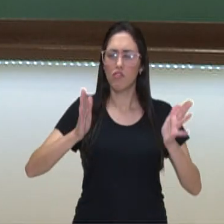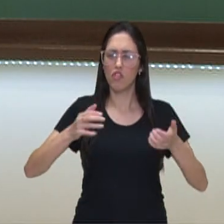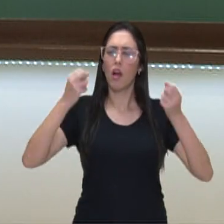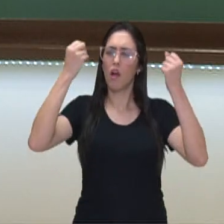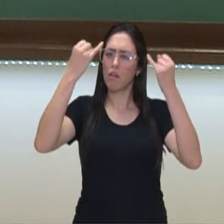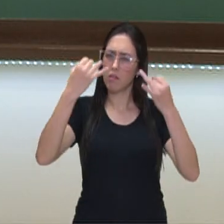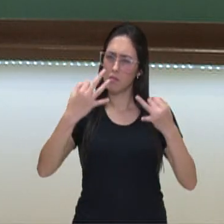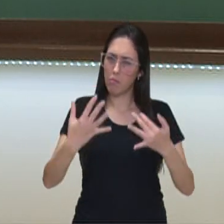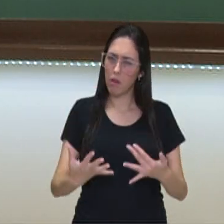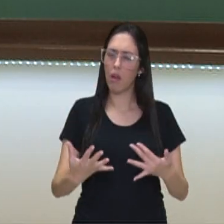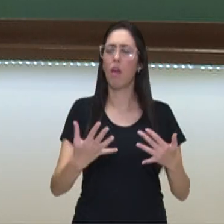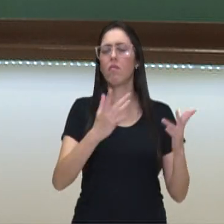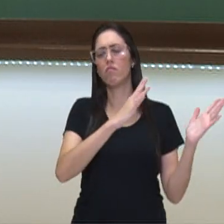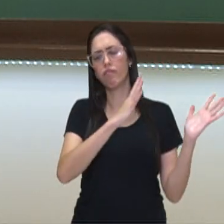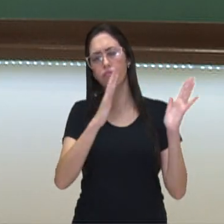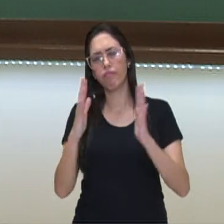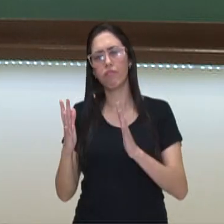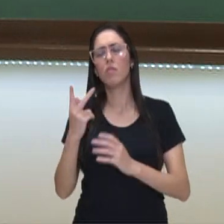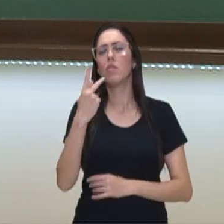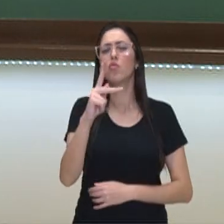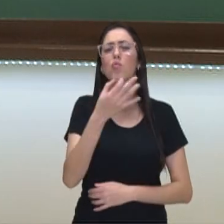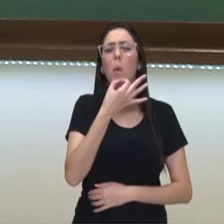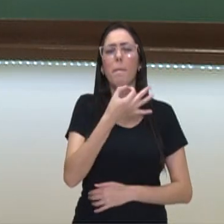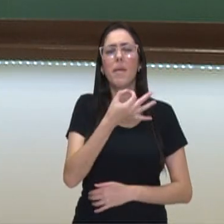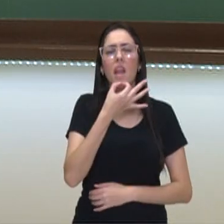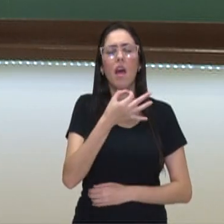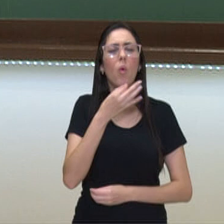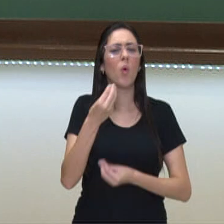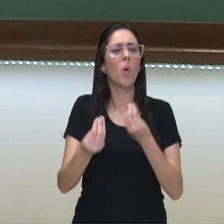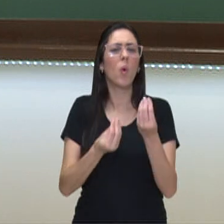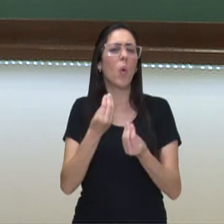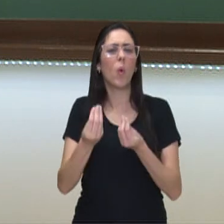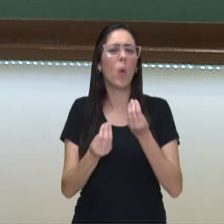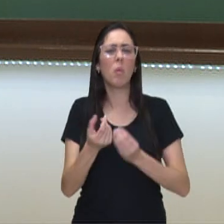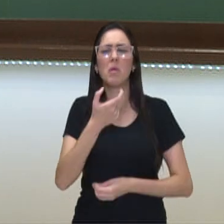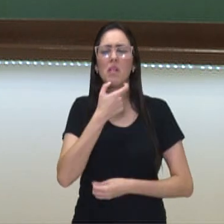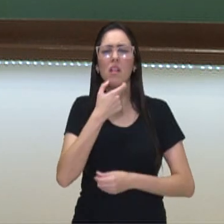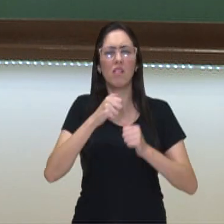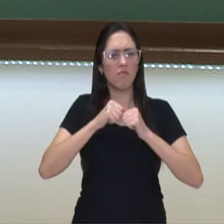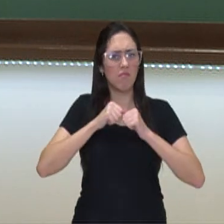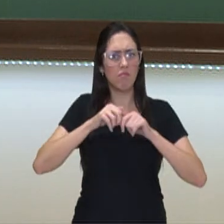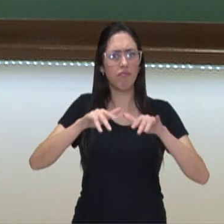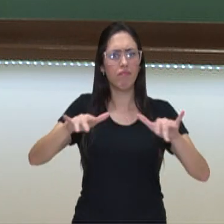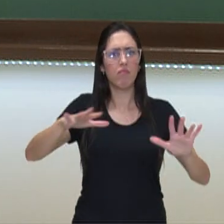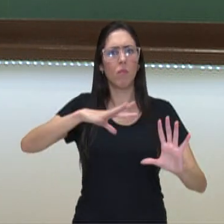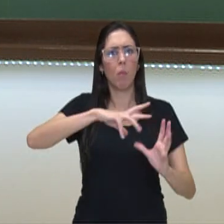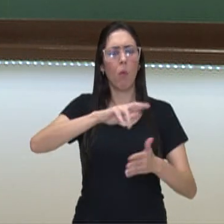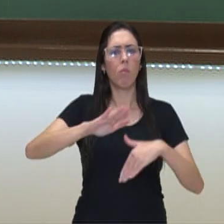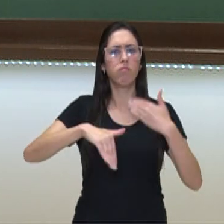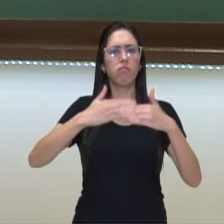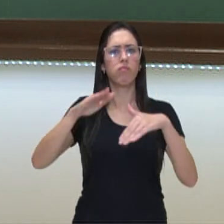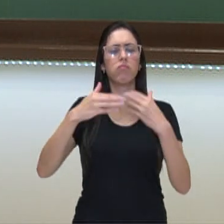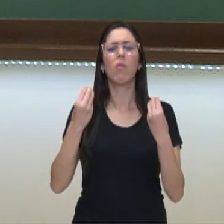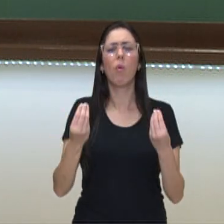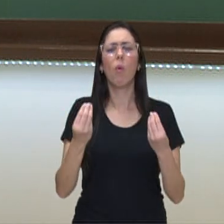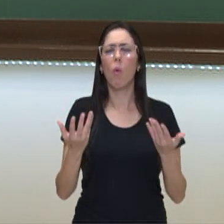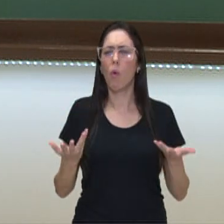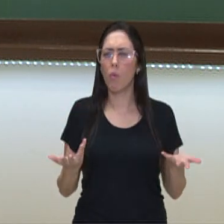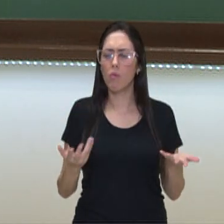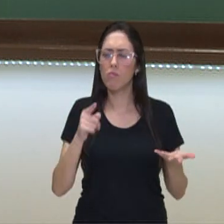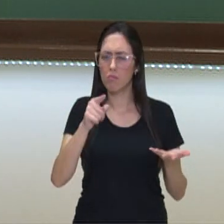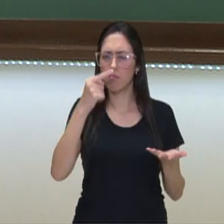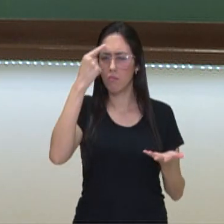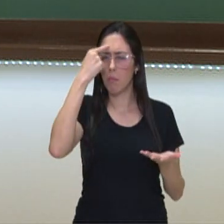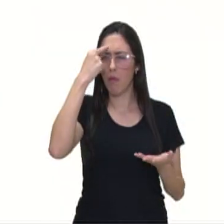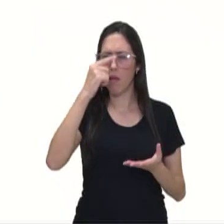conversou até agora, na sua opinião, por que você acha que o inglês se desenvolveu como uma língua mundial? Pense aí um